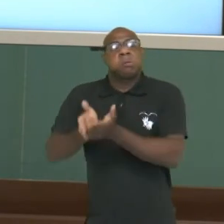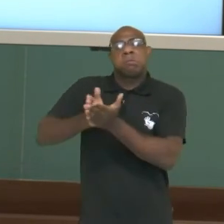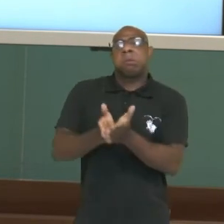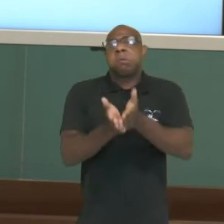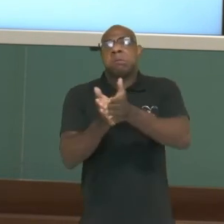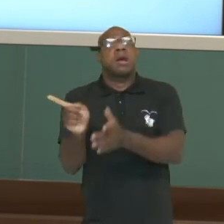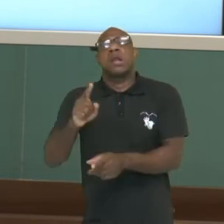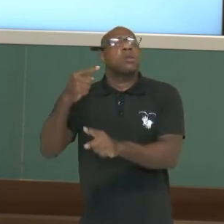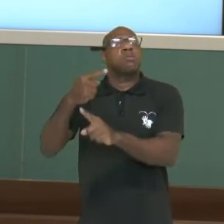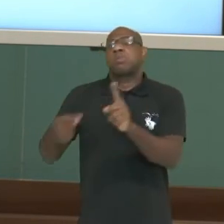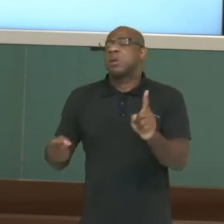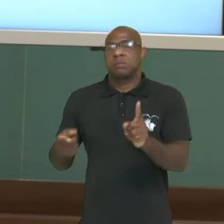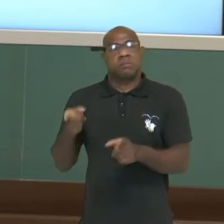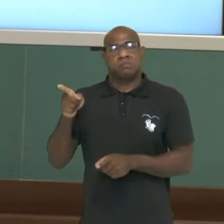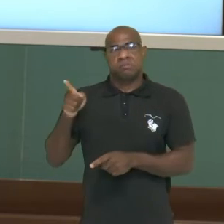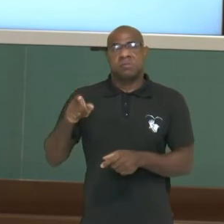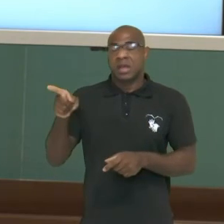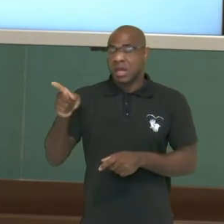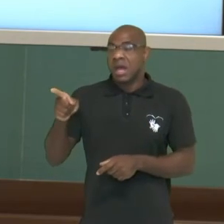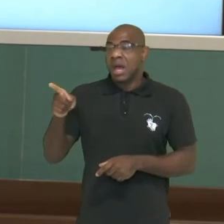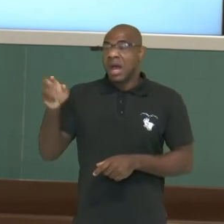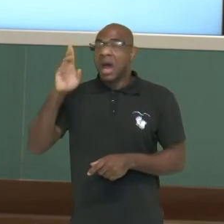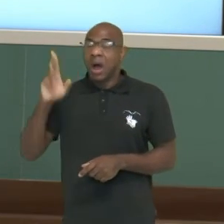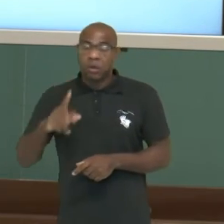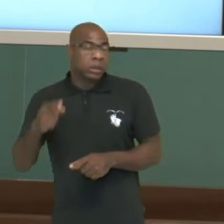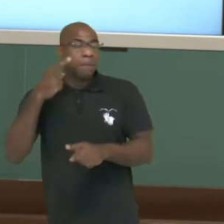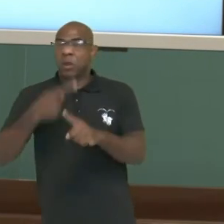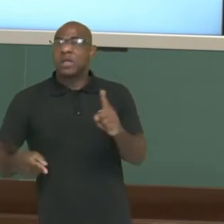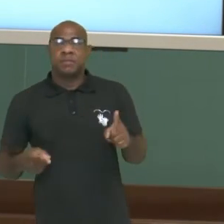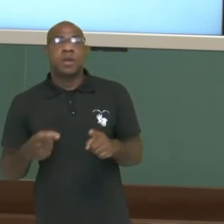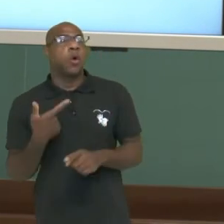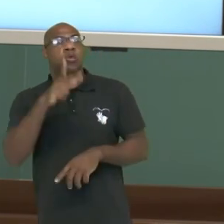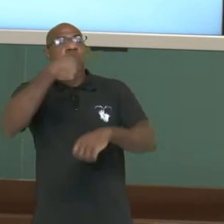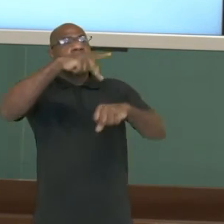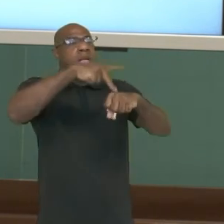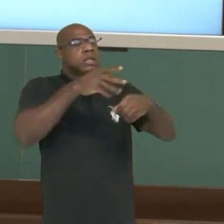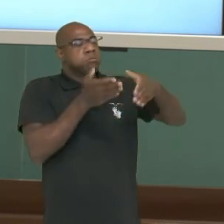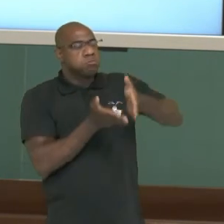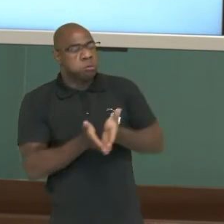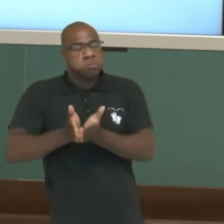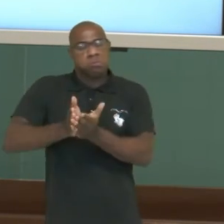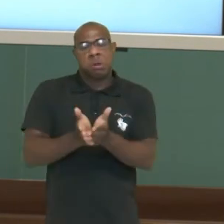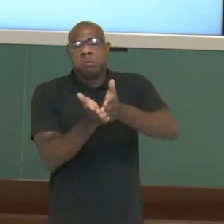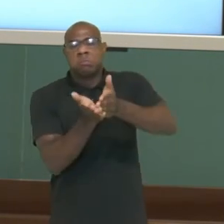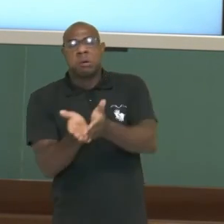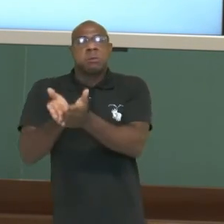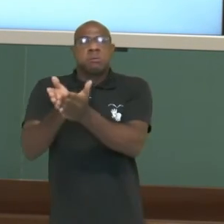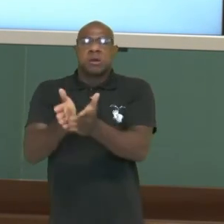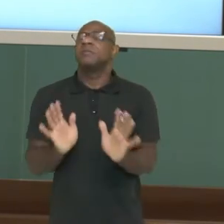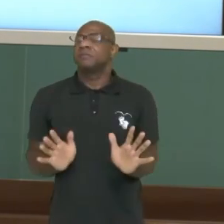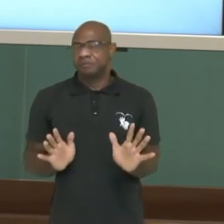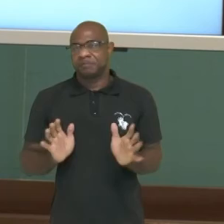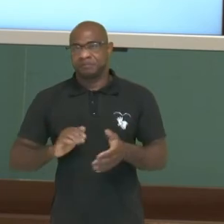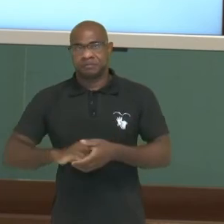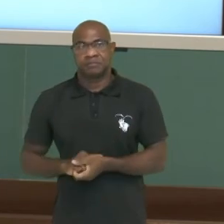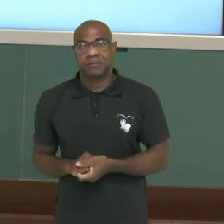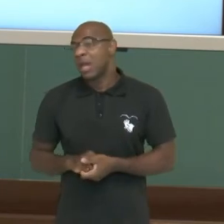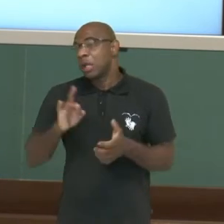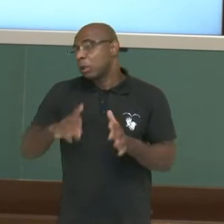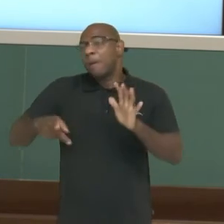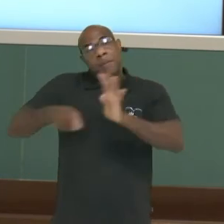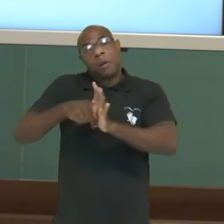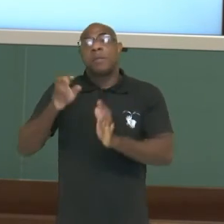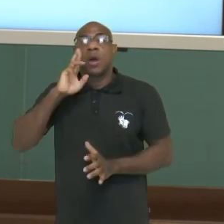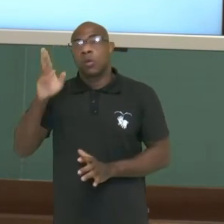dessas regiões, ok? Mas o fato é que há uma disputa ali de rotas comerciais se intensificando cada